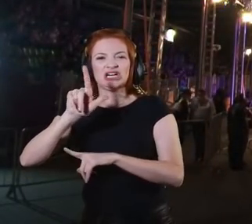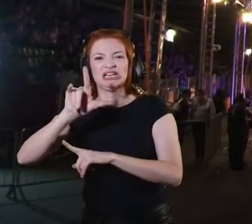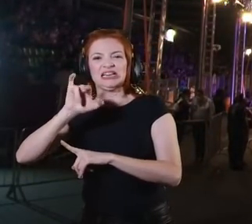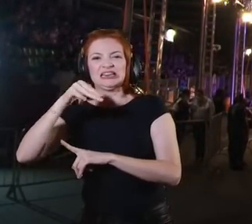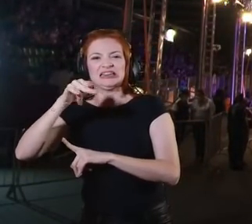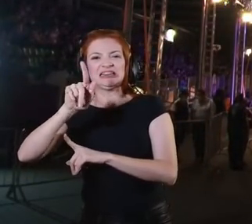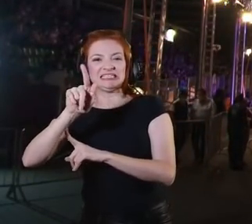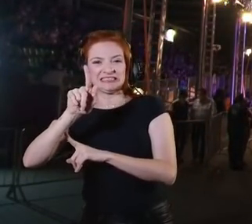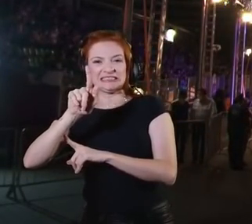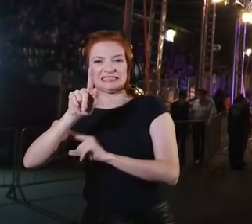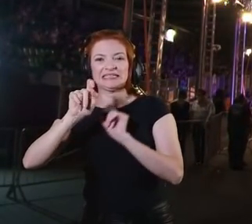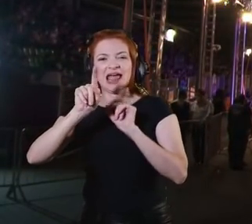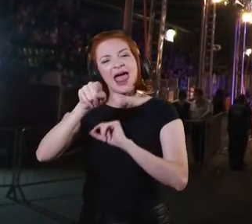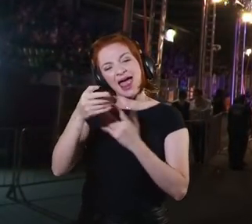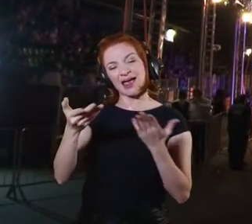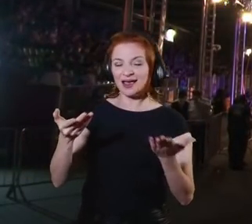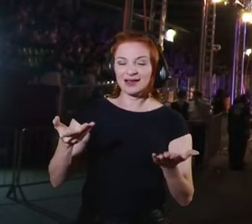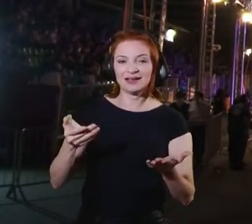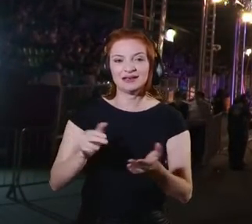a localização